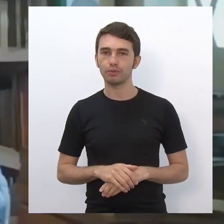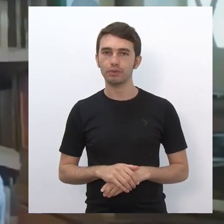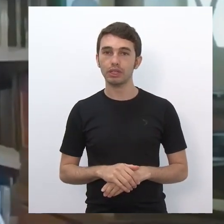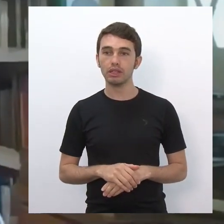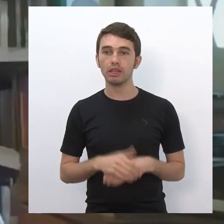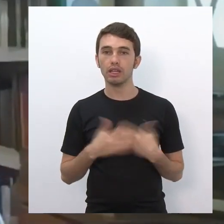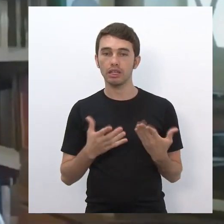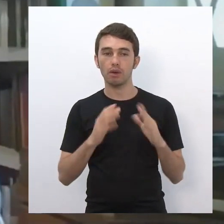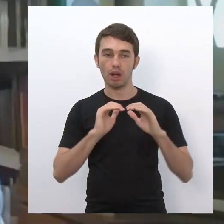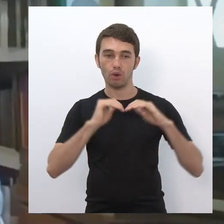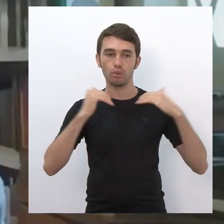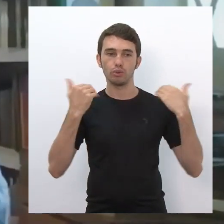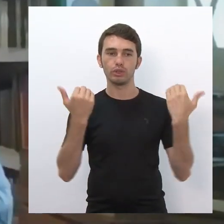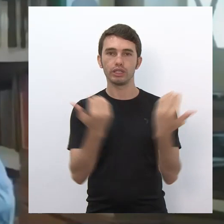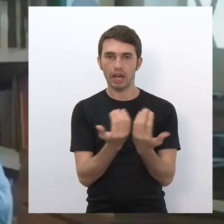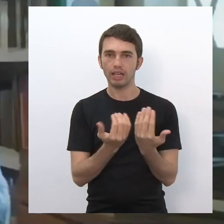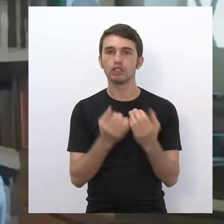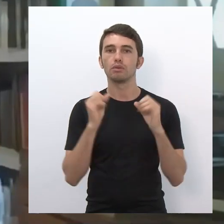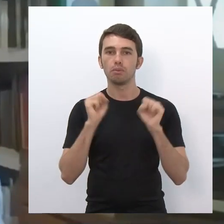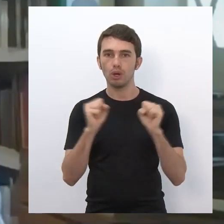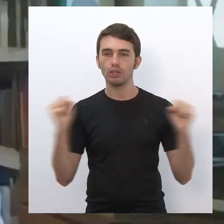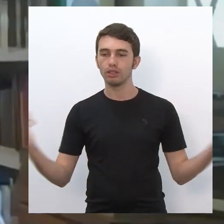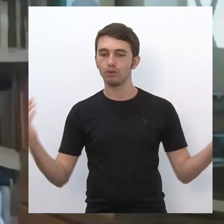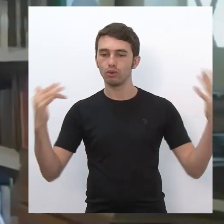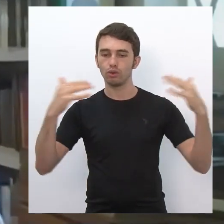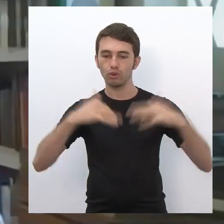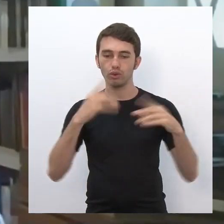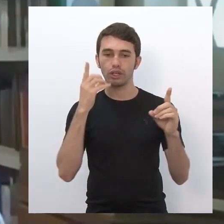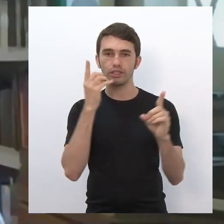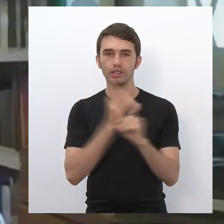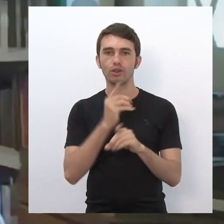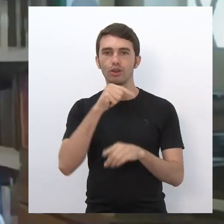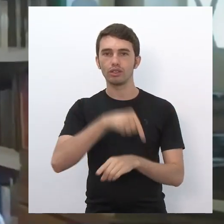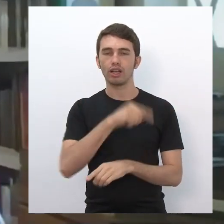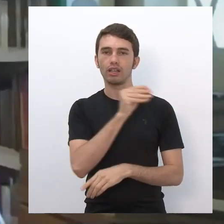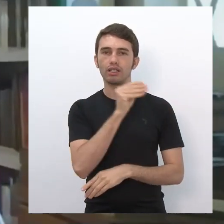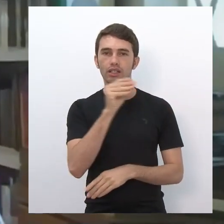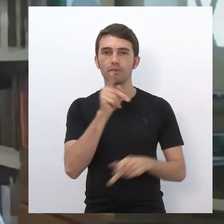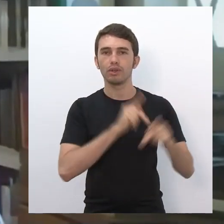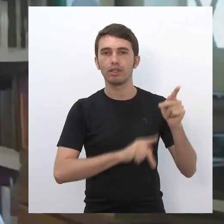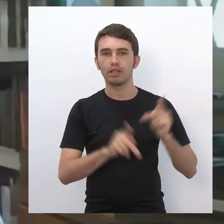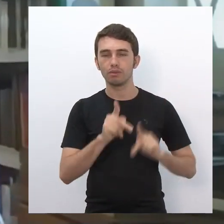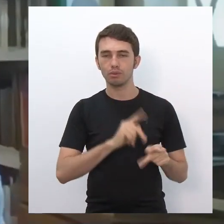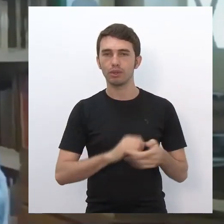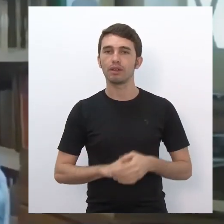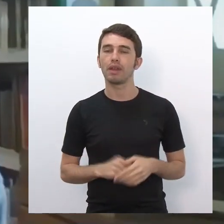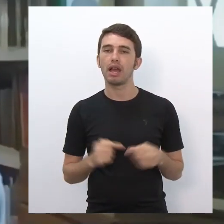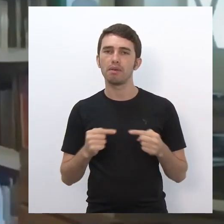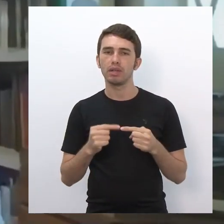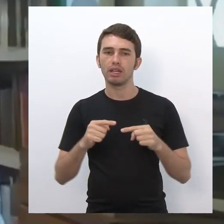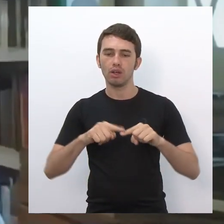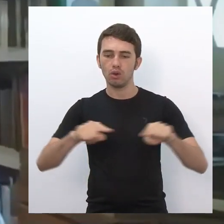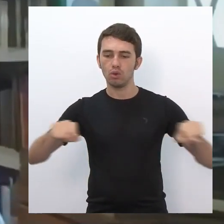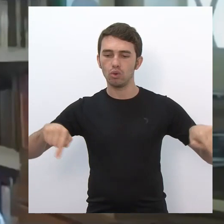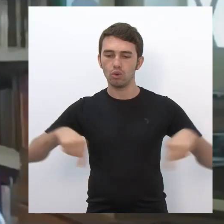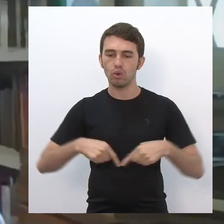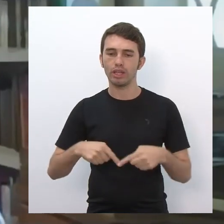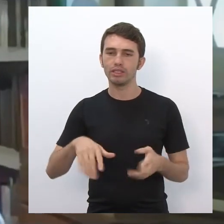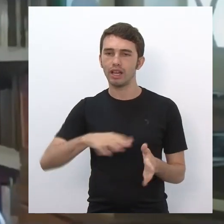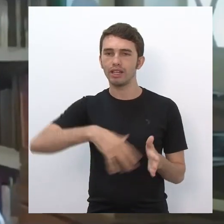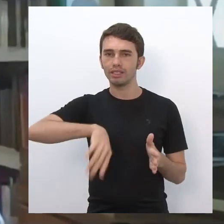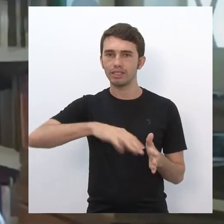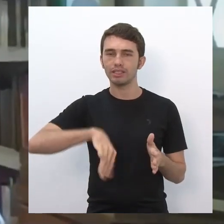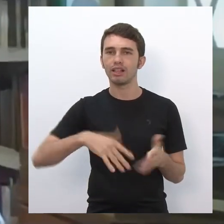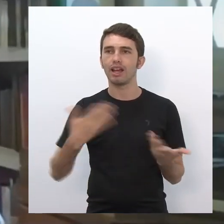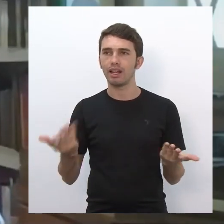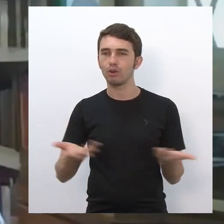para a comunidade, para que a comunidade se encontre lá. Ela é praticamente uma sala de estar das cidades